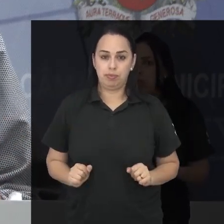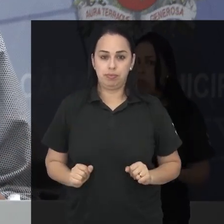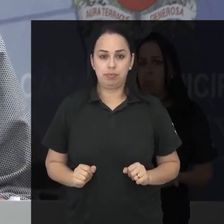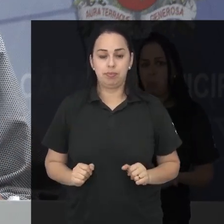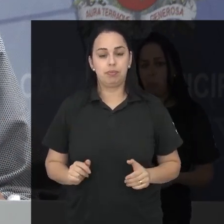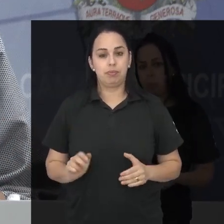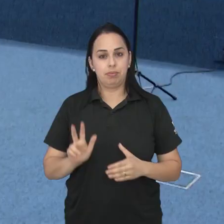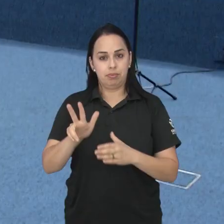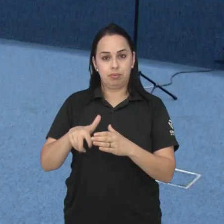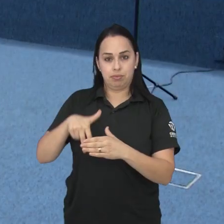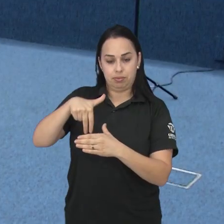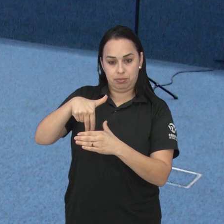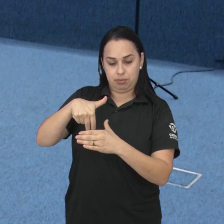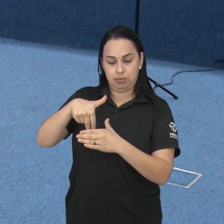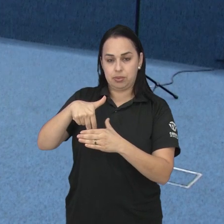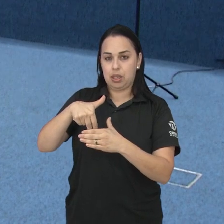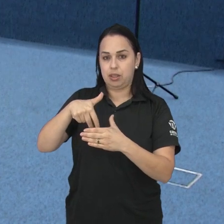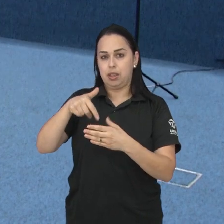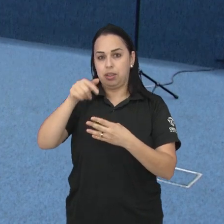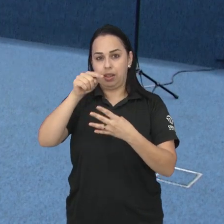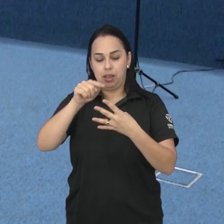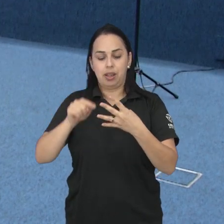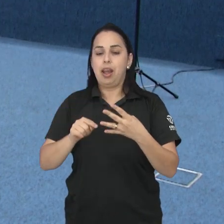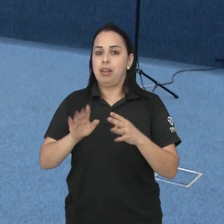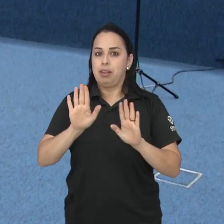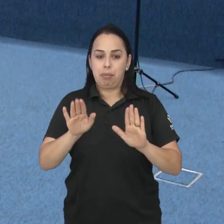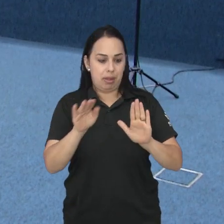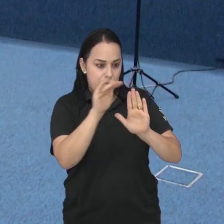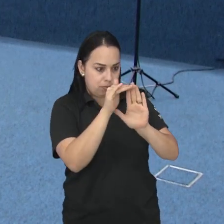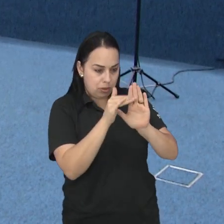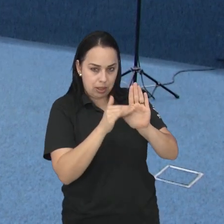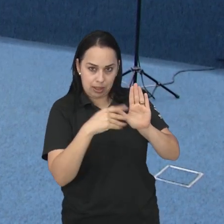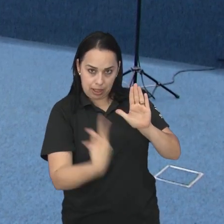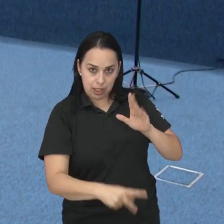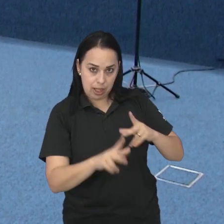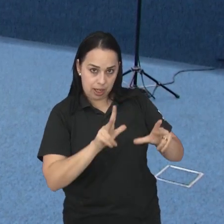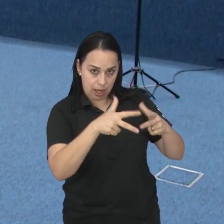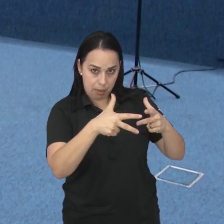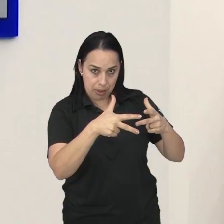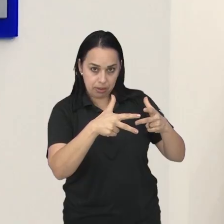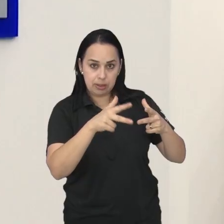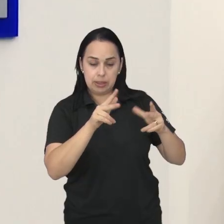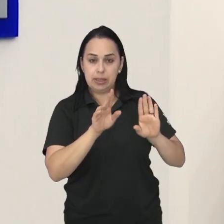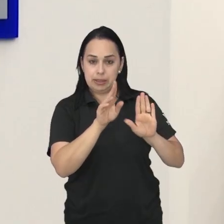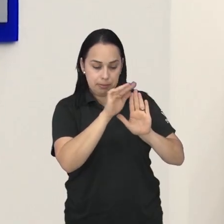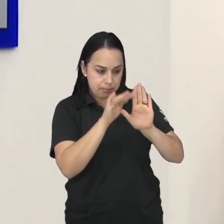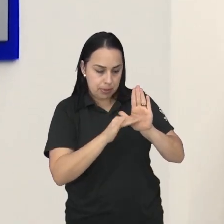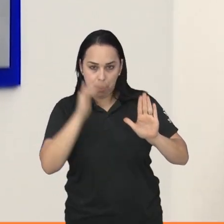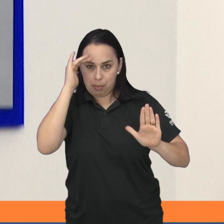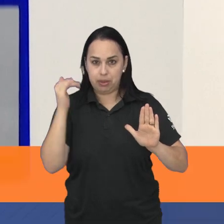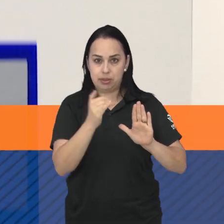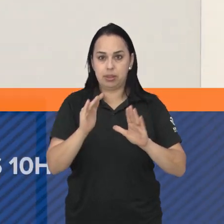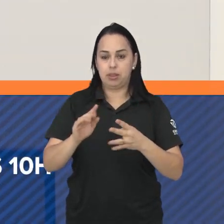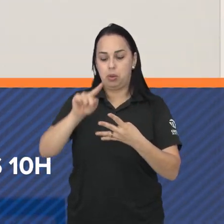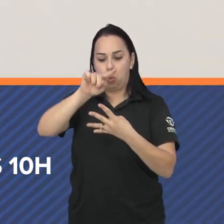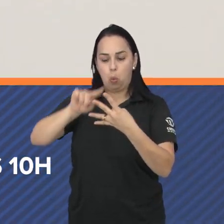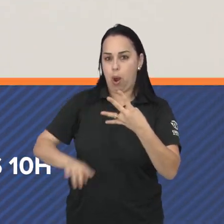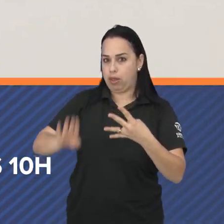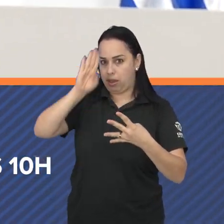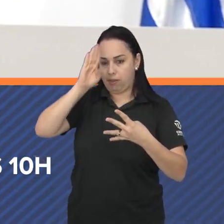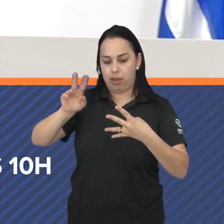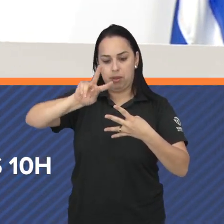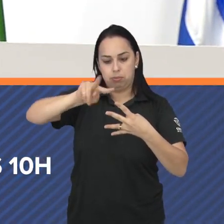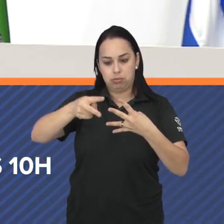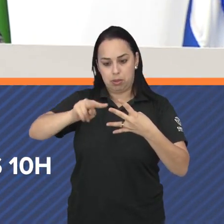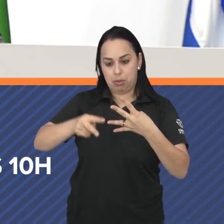esse referido assunto. A Tribuna Livre está prevista no regimento interno da Câmara. Ela funciona às quartas-feiras,